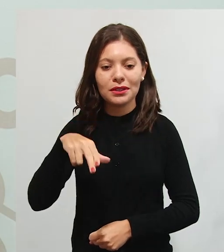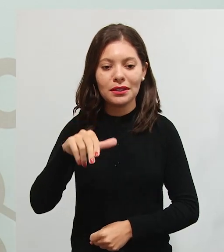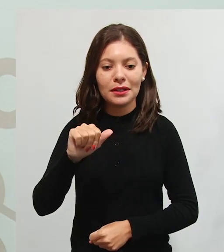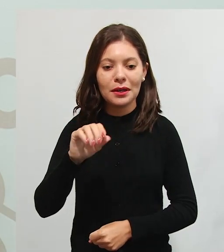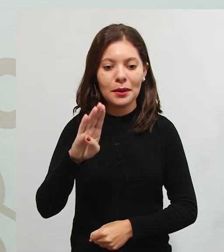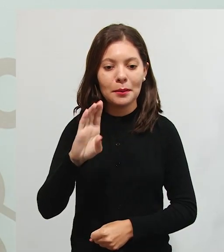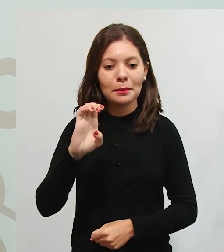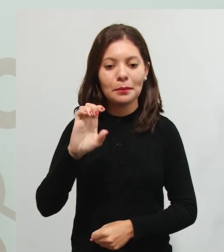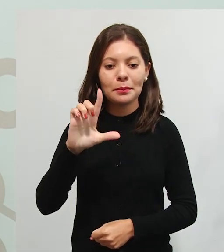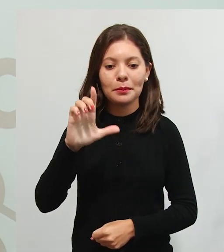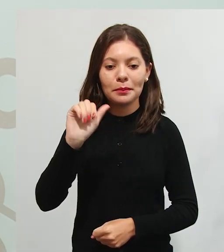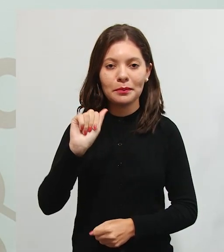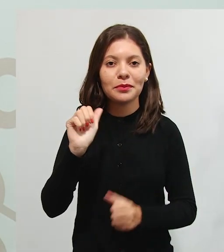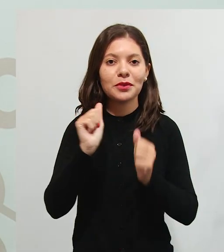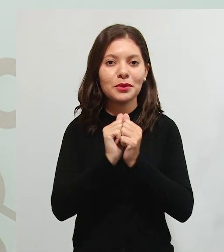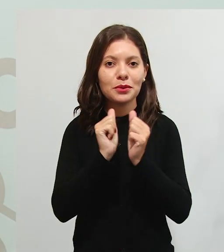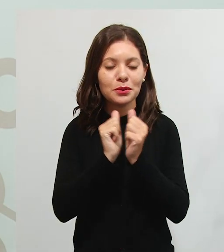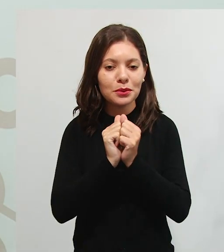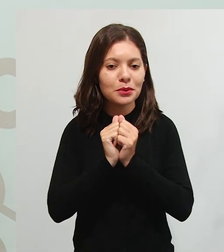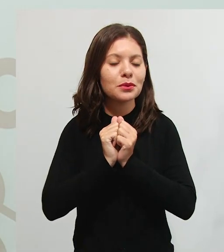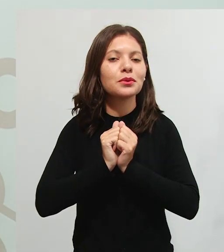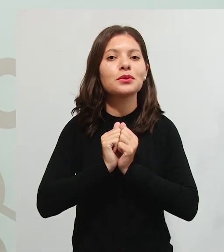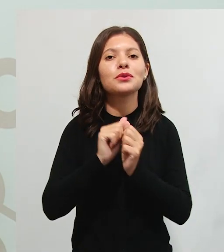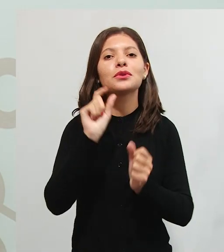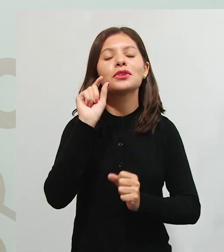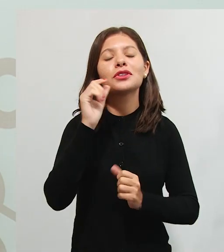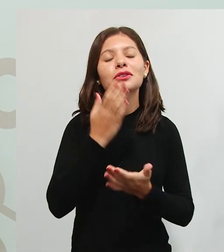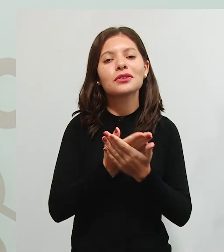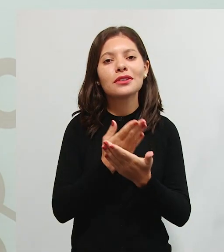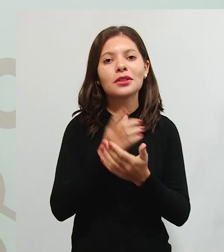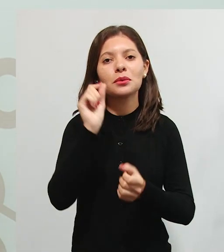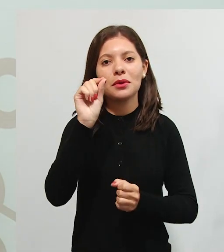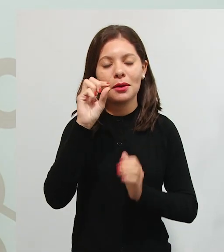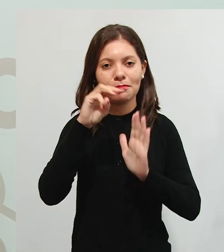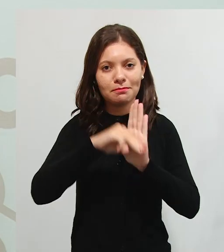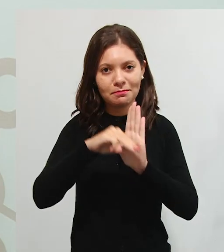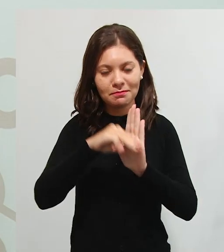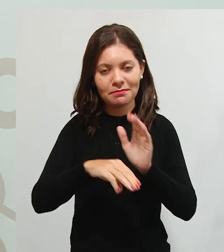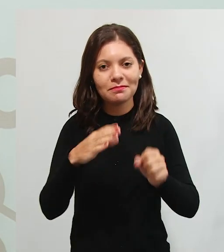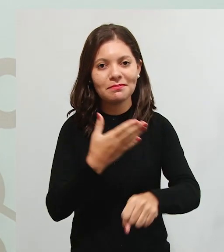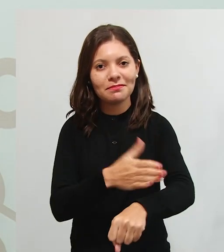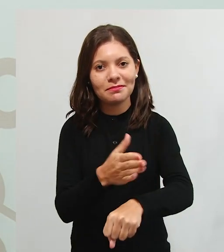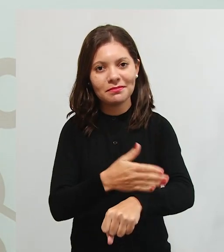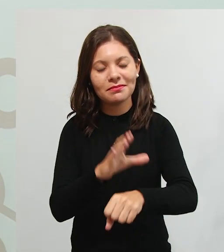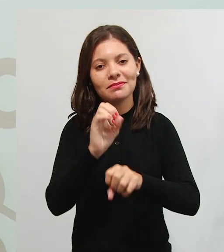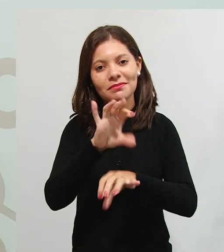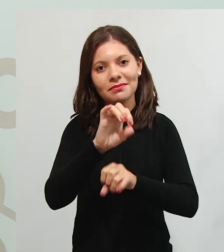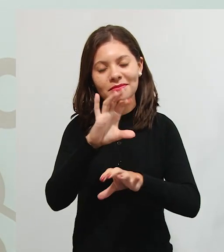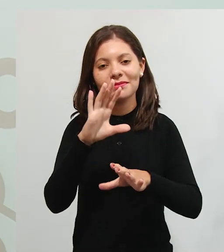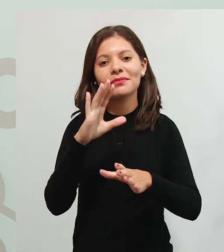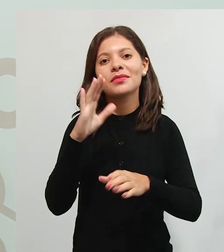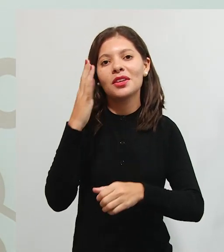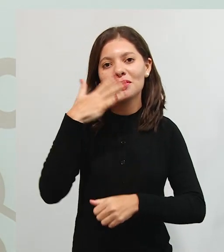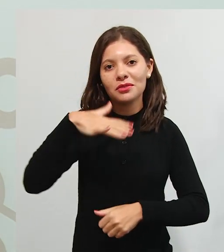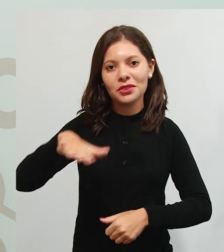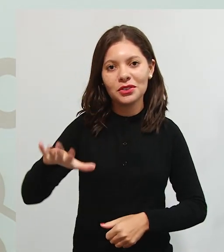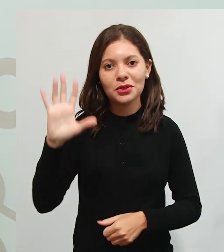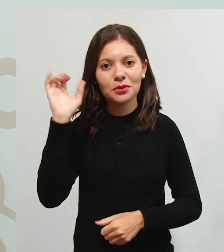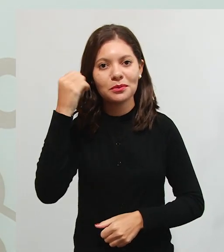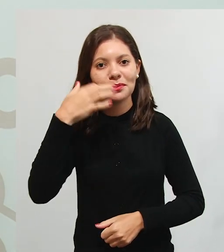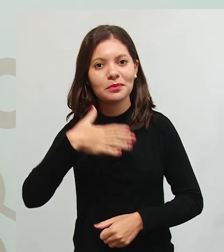Anabela Barbosa. Juntinhos estamos na jornada de metodologias e práticas da educação infantil. Iniciamos com a